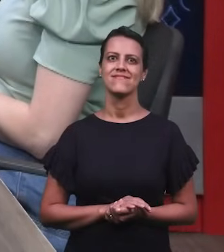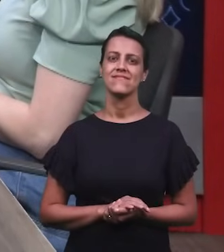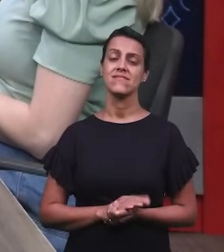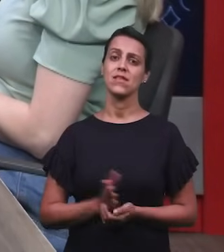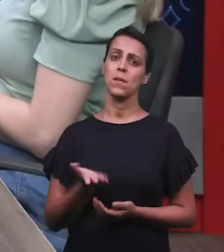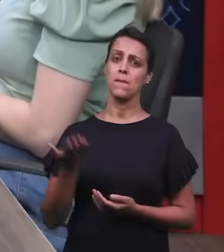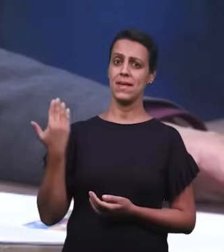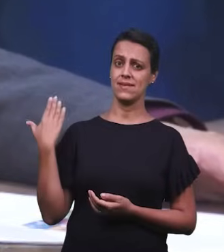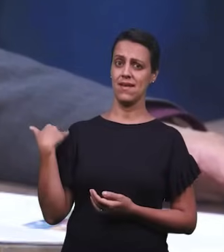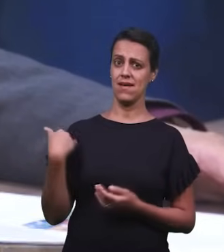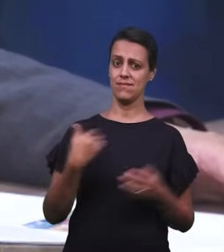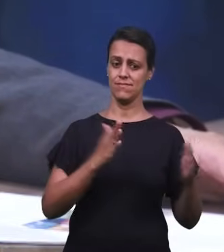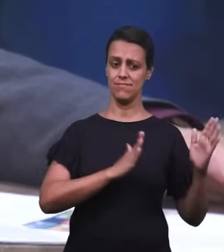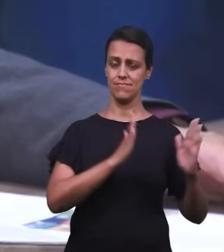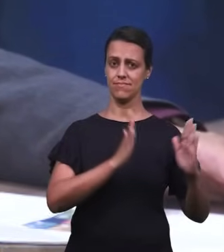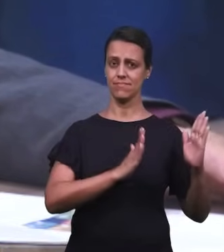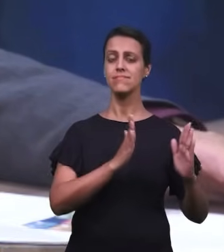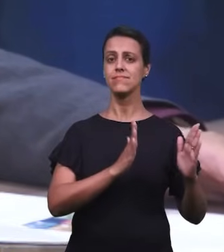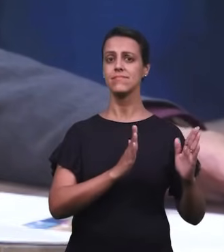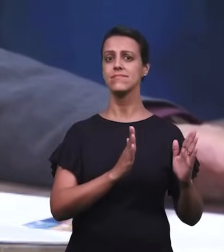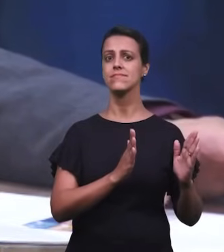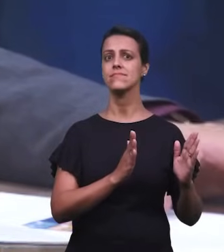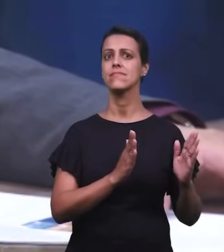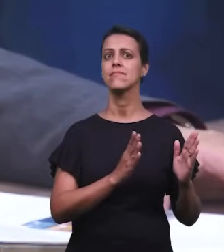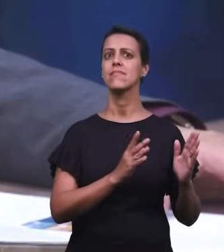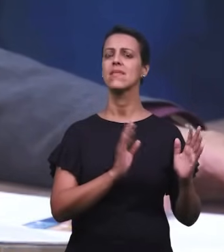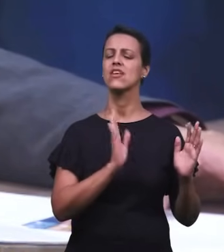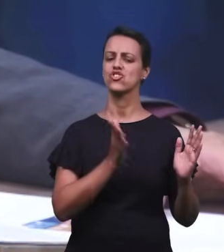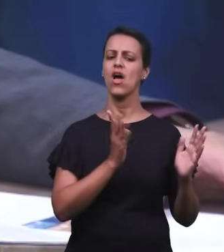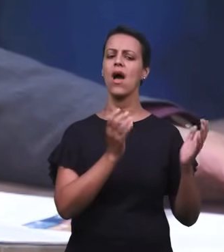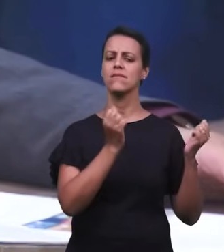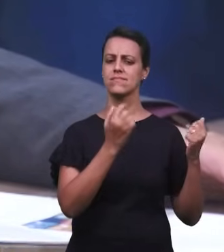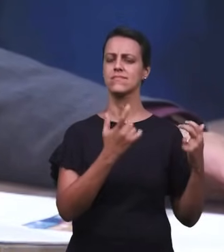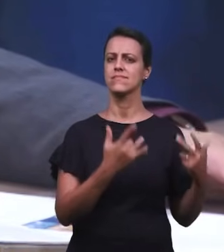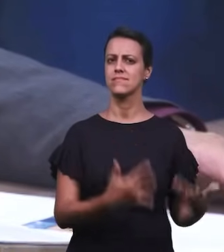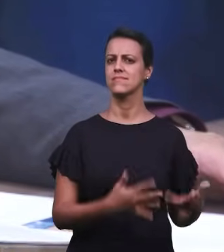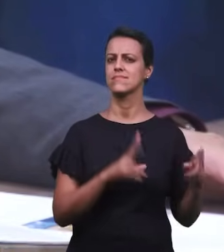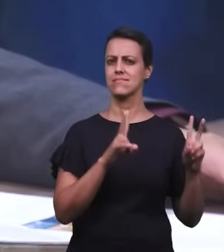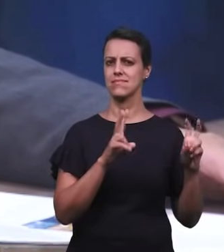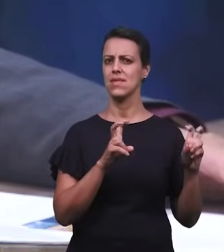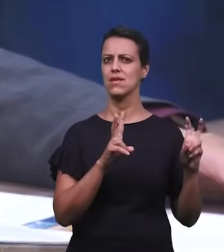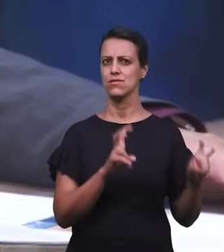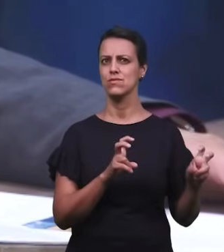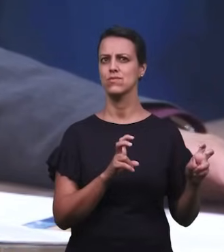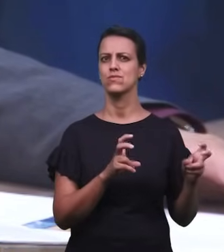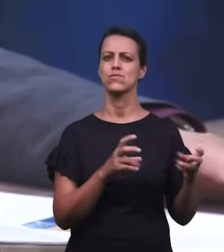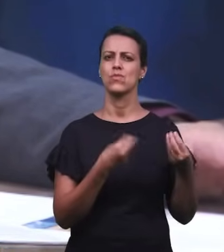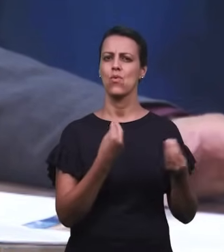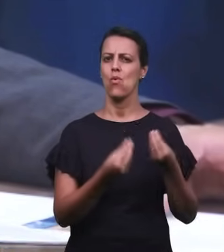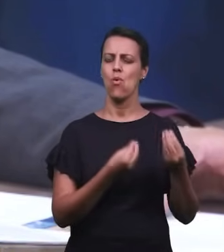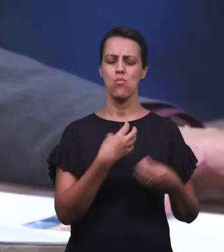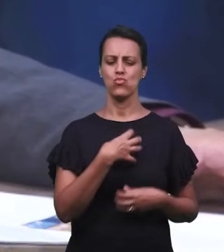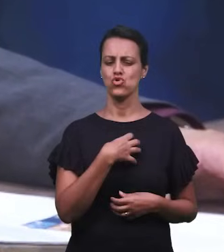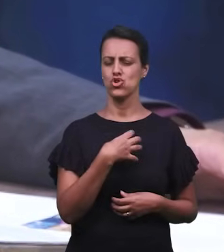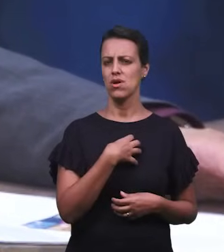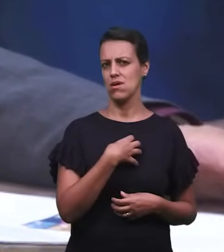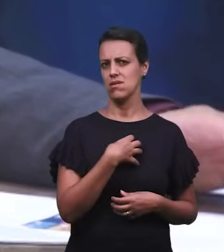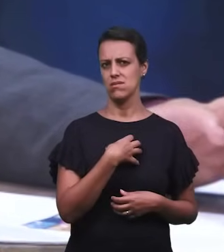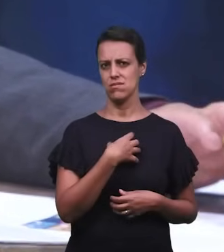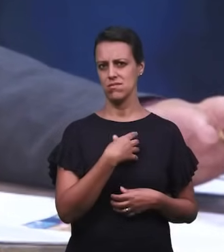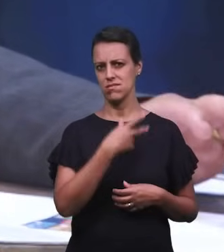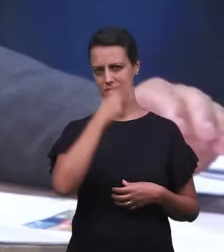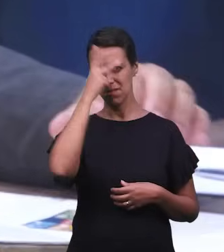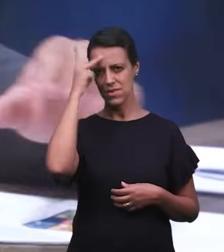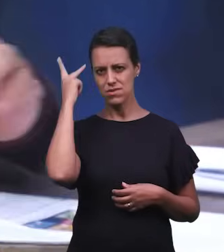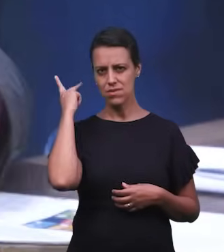episódio passado, nós terminamos o episódio falando sobre o temperamento, também falando sobre a personalidade e o caráter. Eu queria